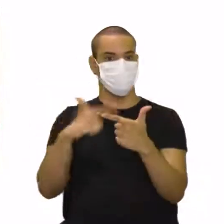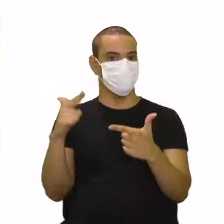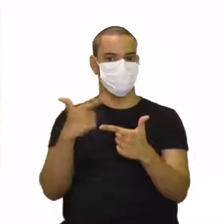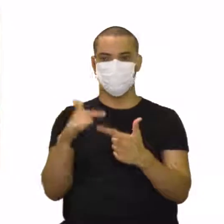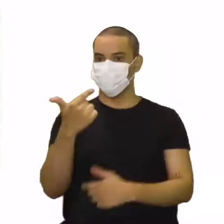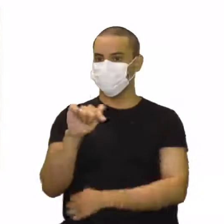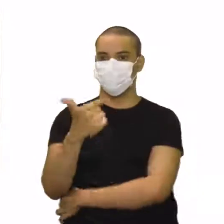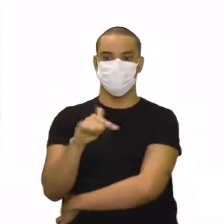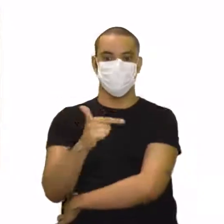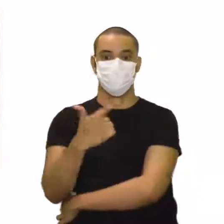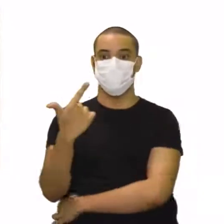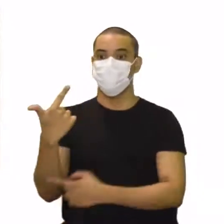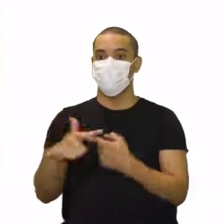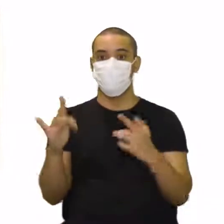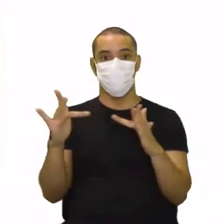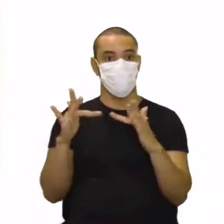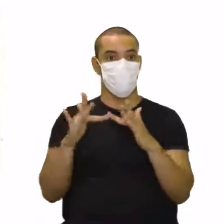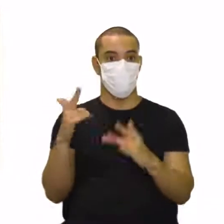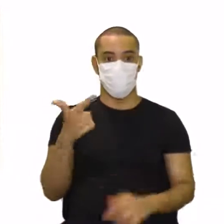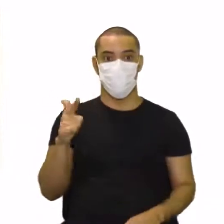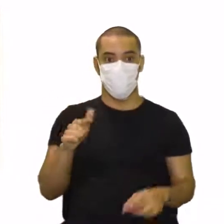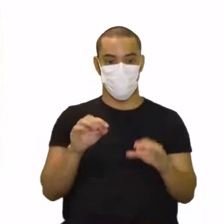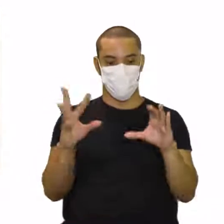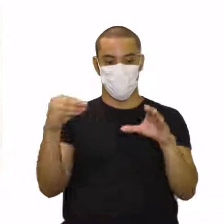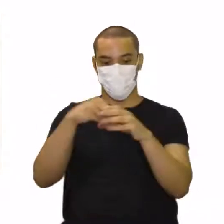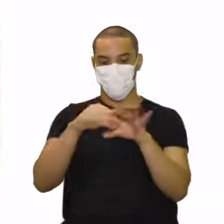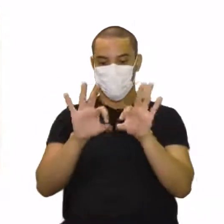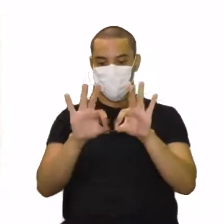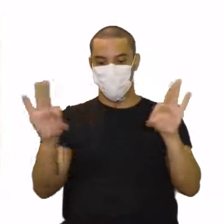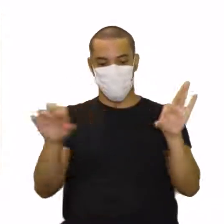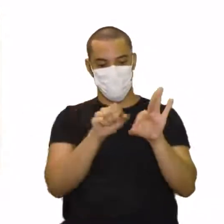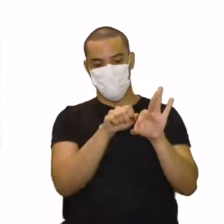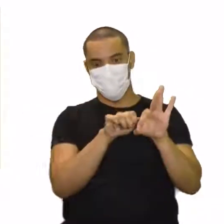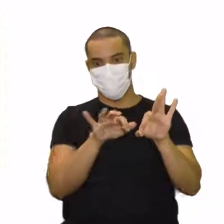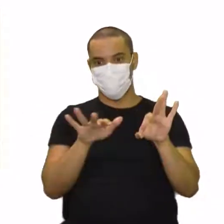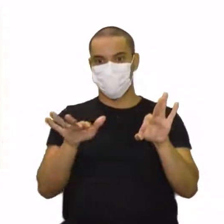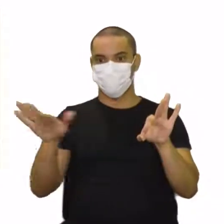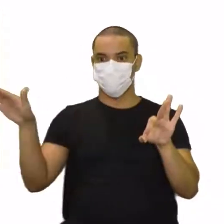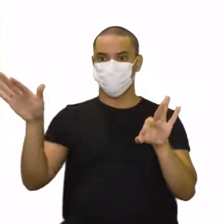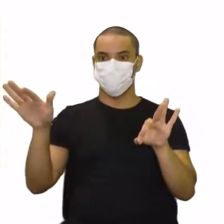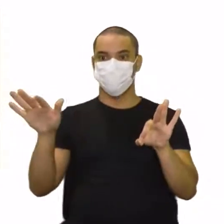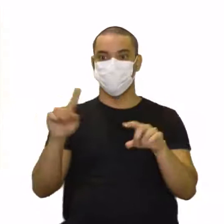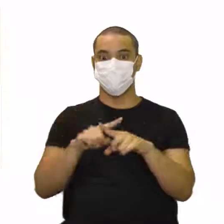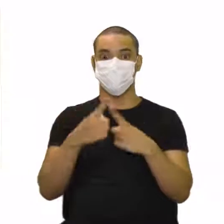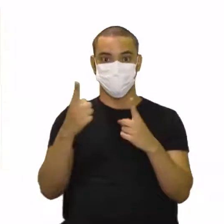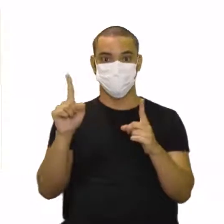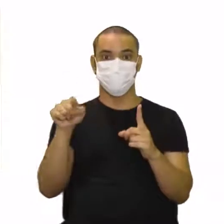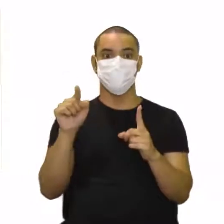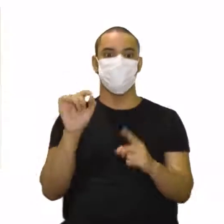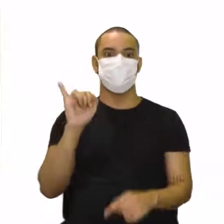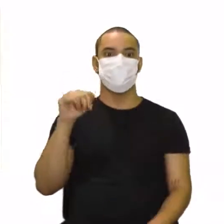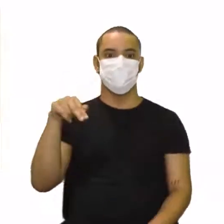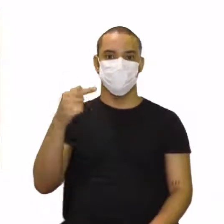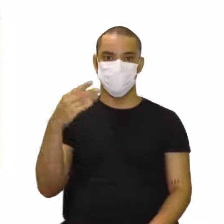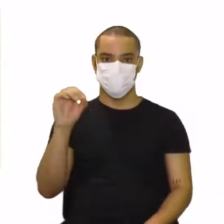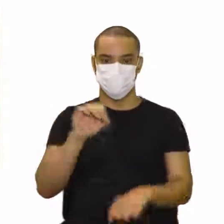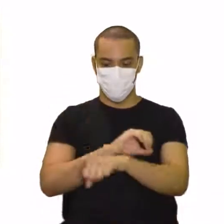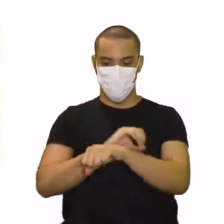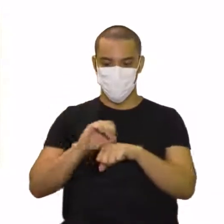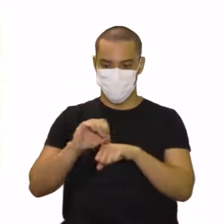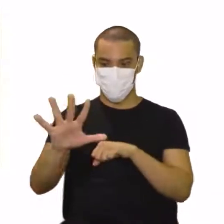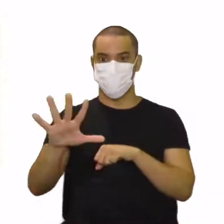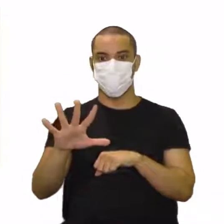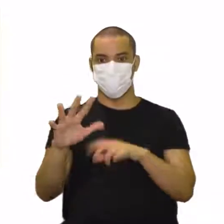né? Porque não tem contato, ele passa ali por dentro desse encanamento, só que por indução, né? Essa força